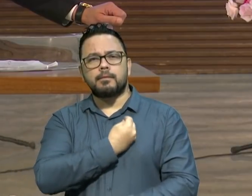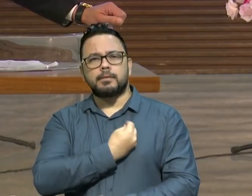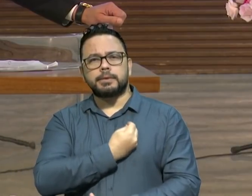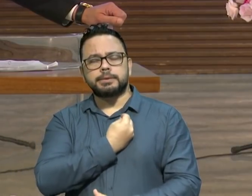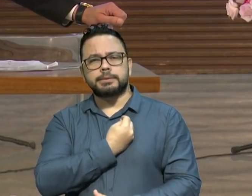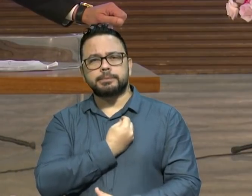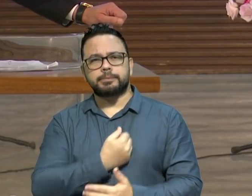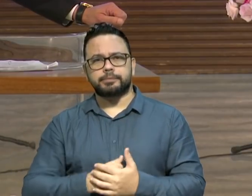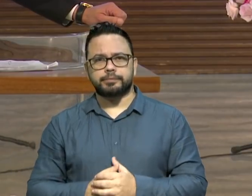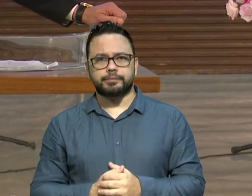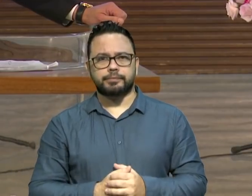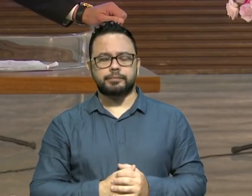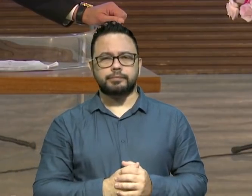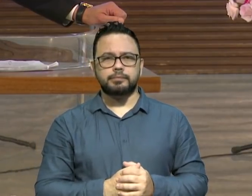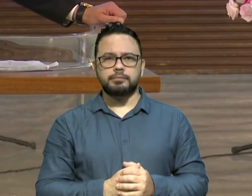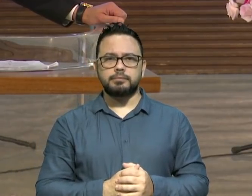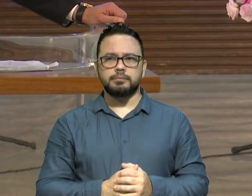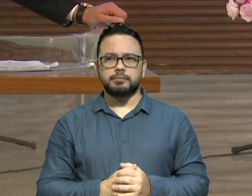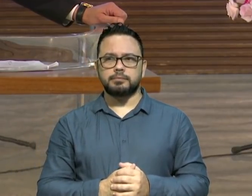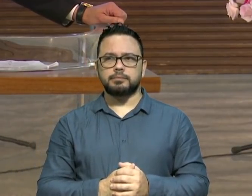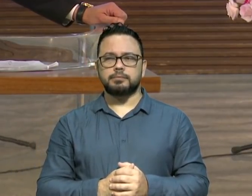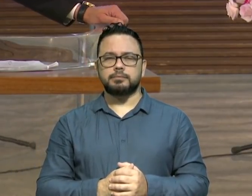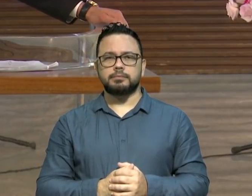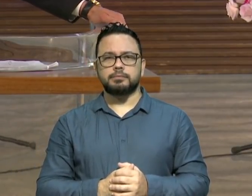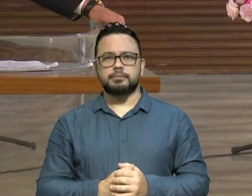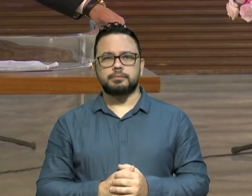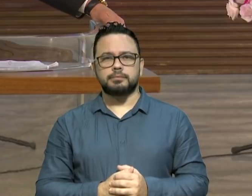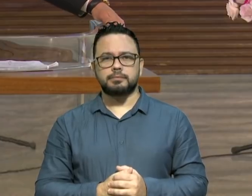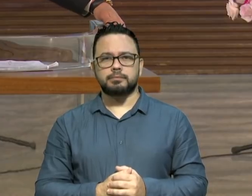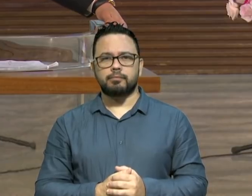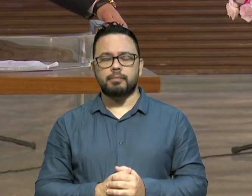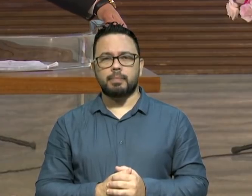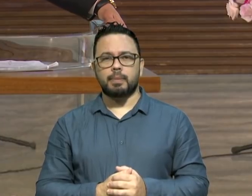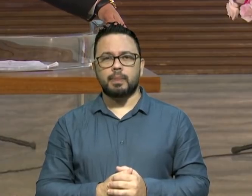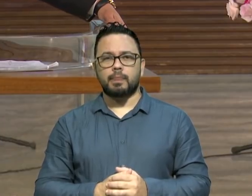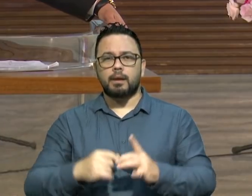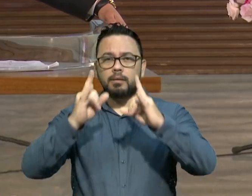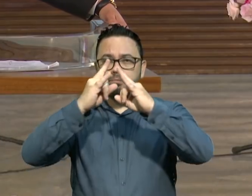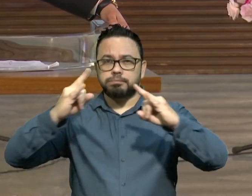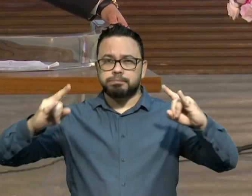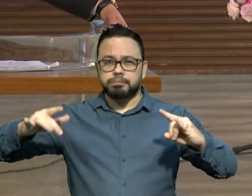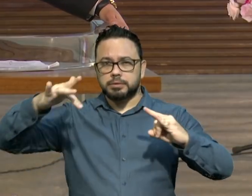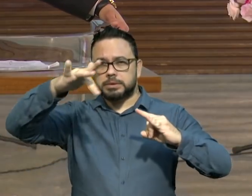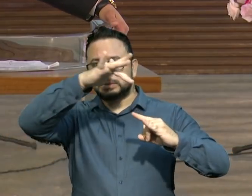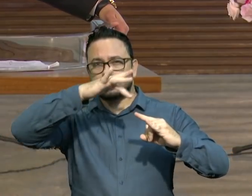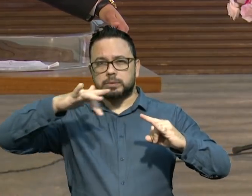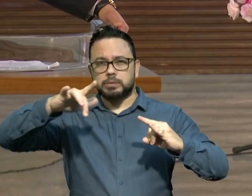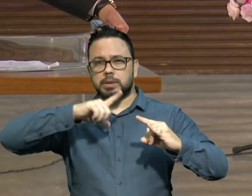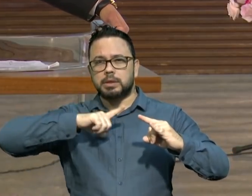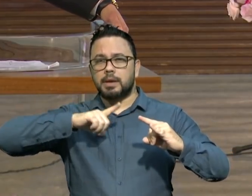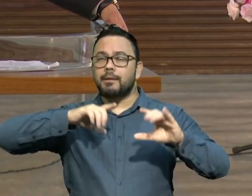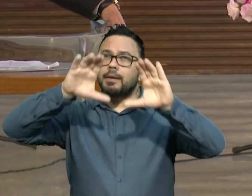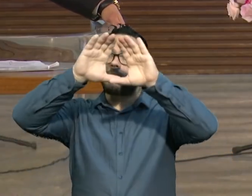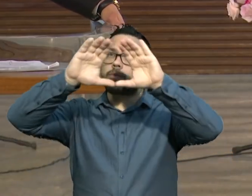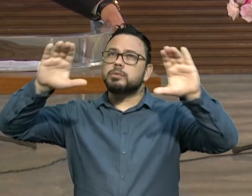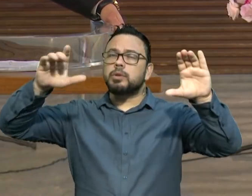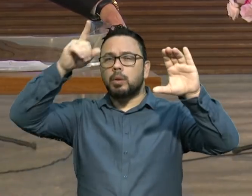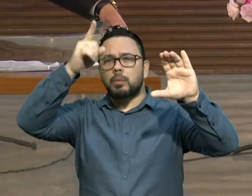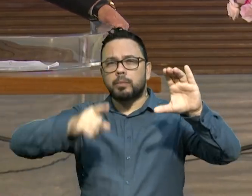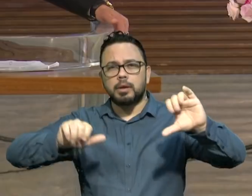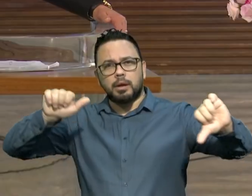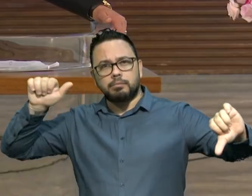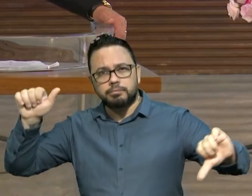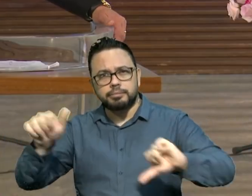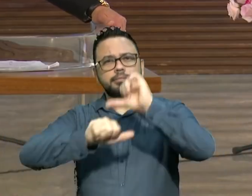vida foi entregue e Eis que o véu do Santuário se rasgou em duas partes de alto a baixo tremeu a terra e fenderam-se